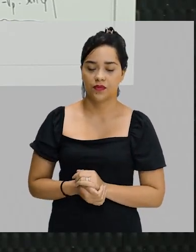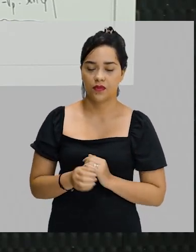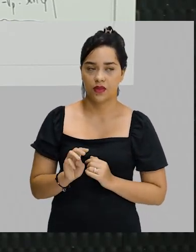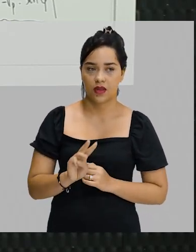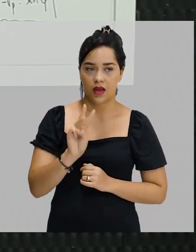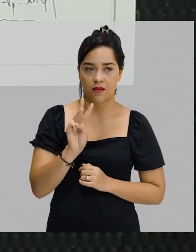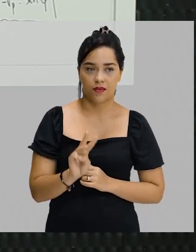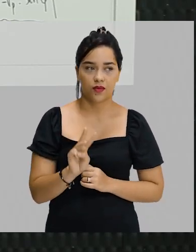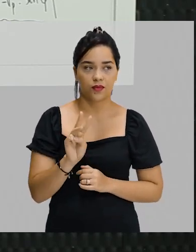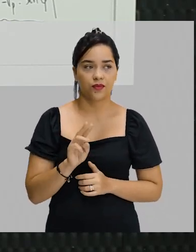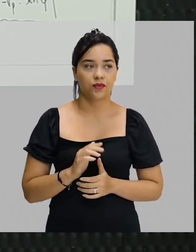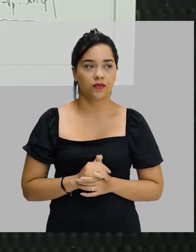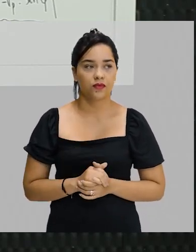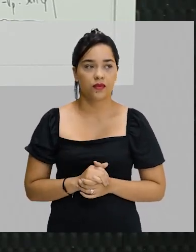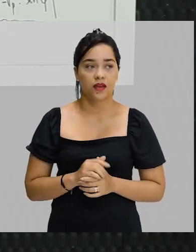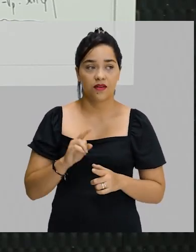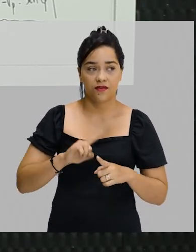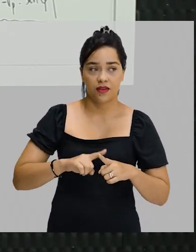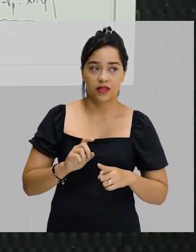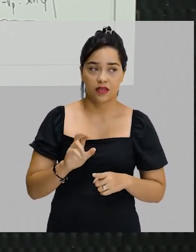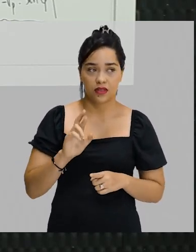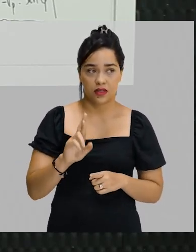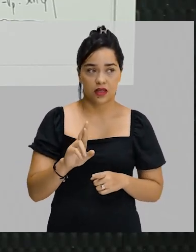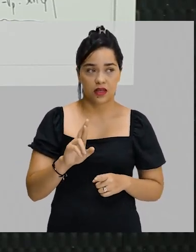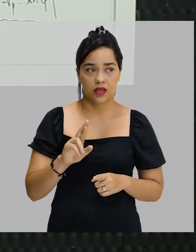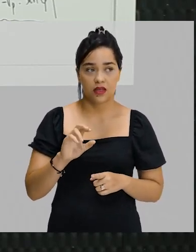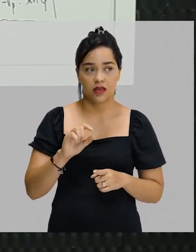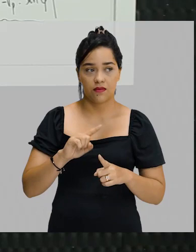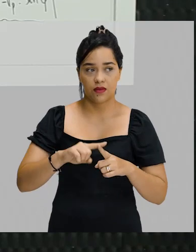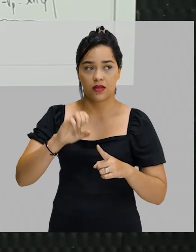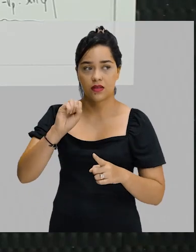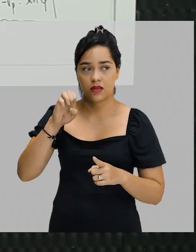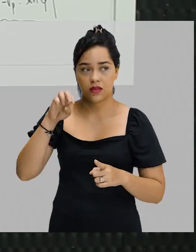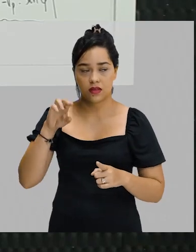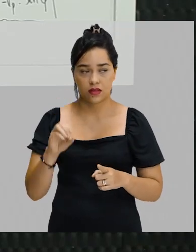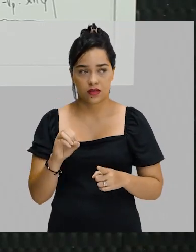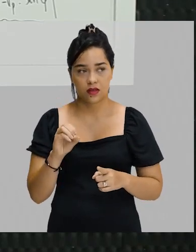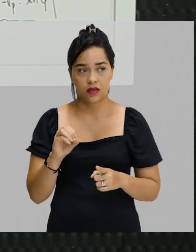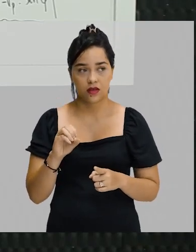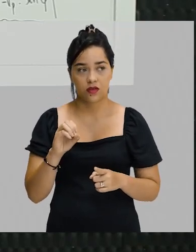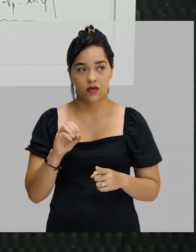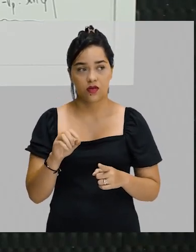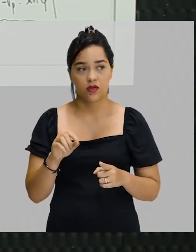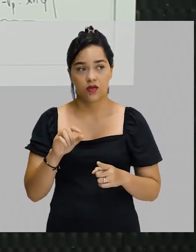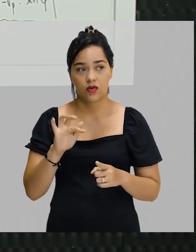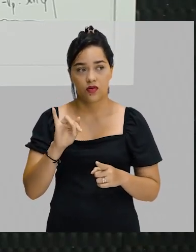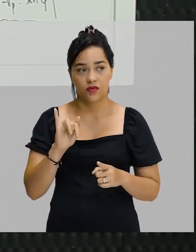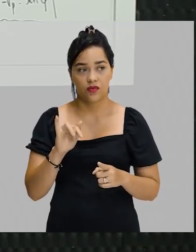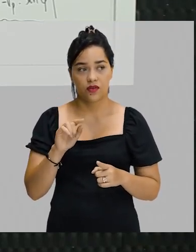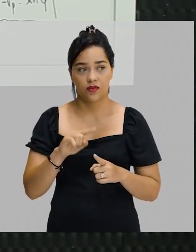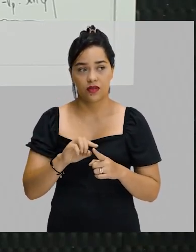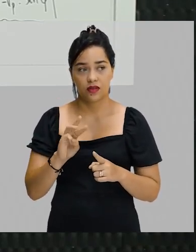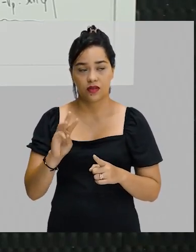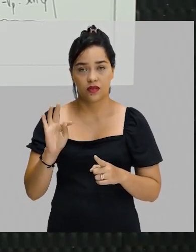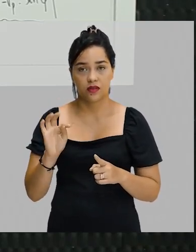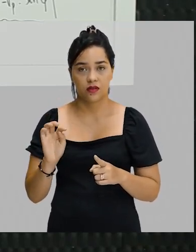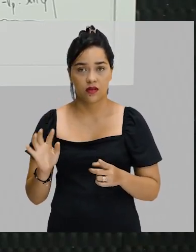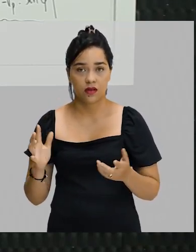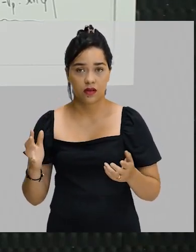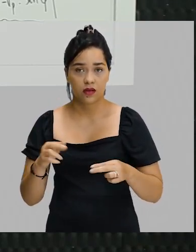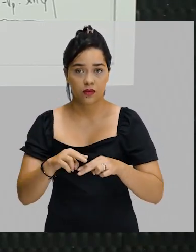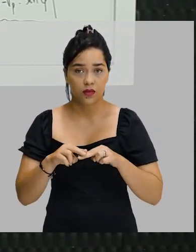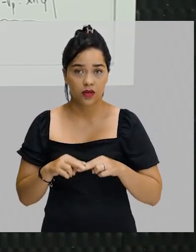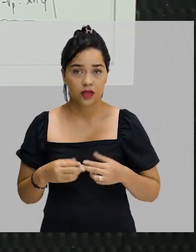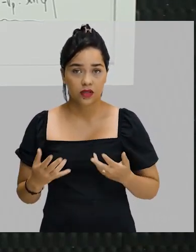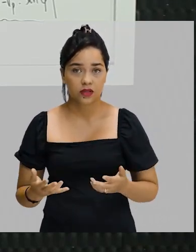W, né? Vezes R, seno de φ, pronto. Neste